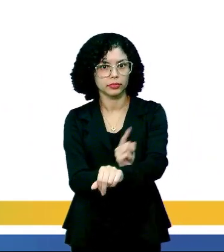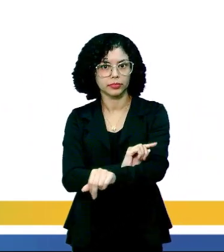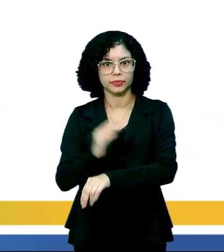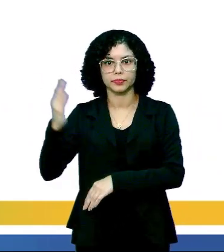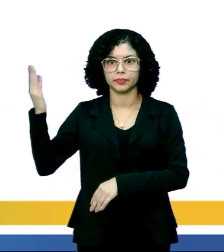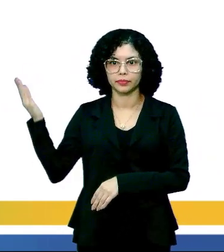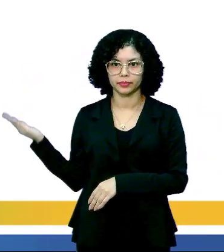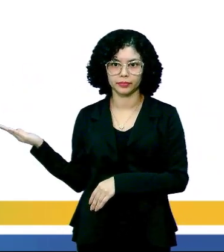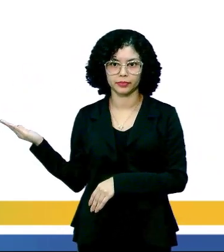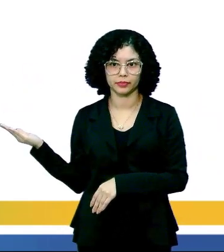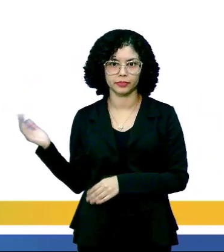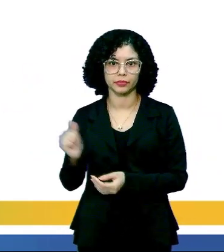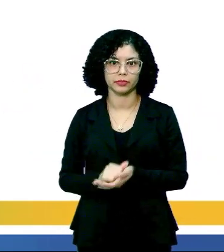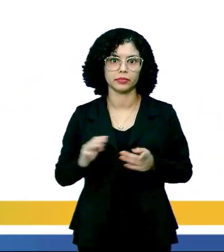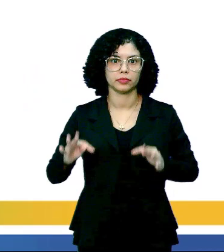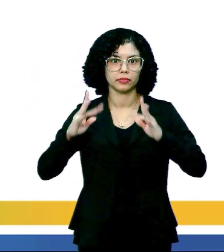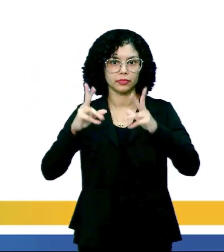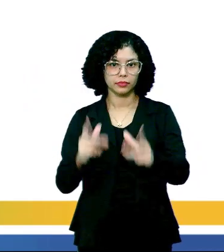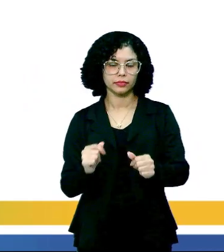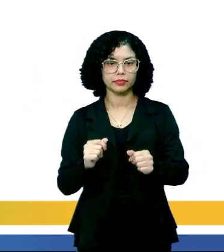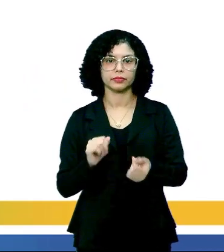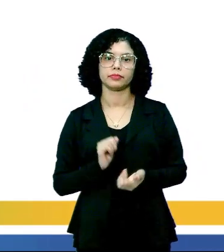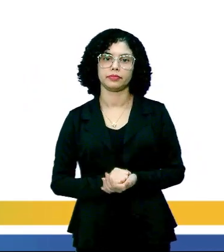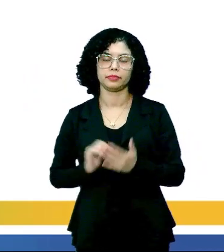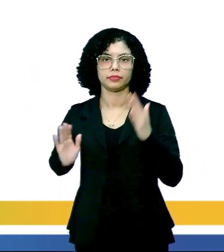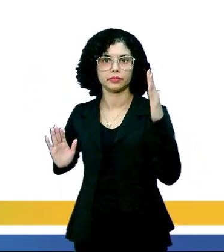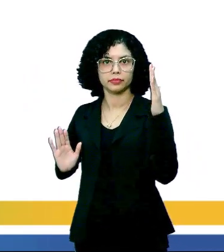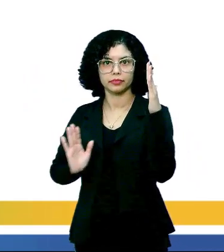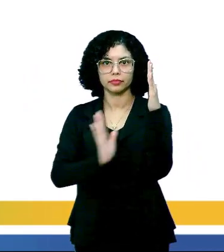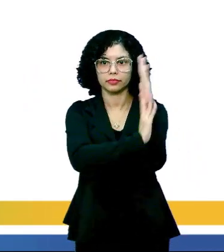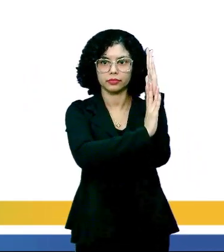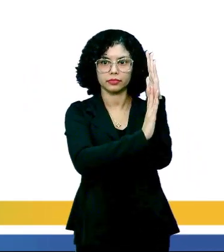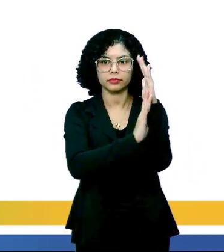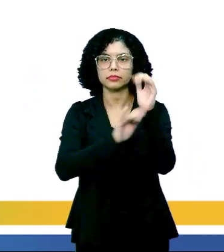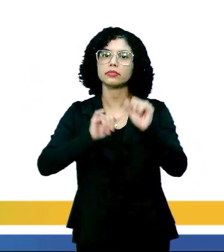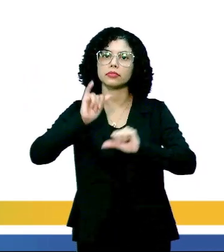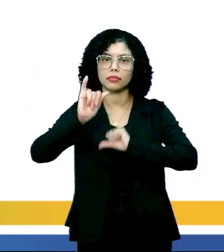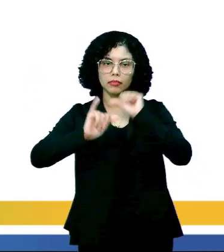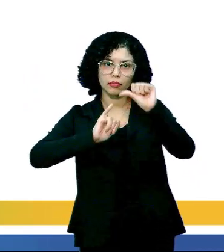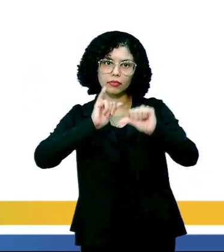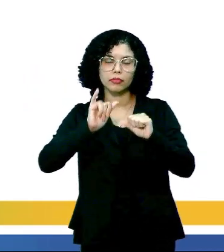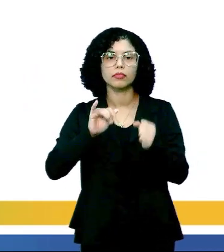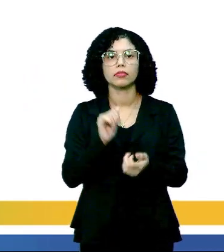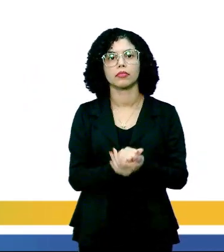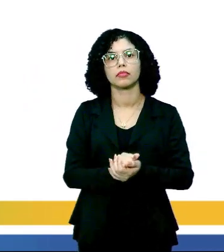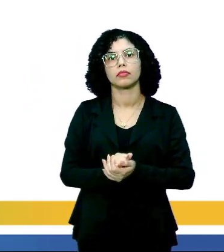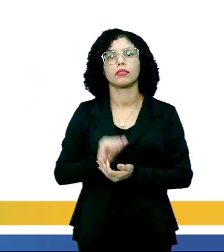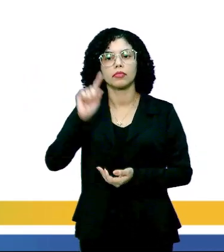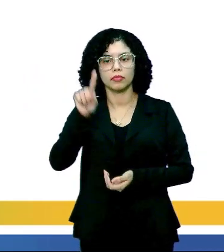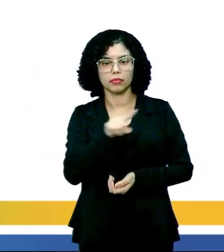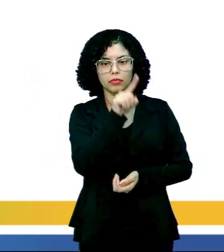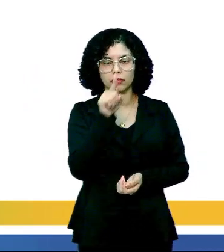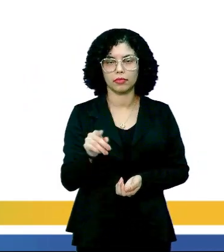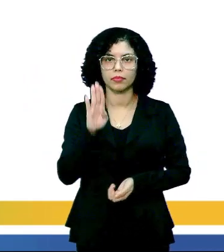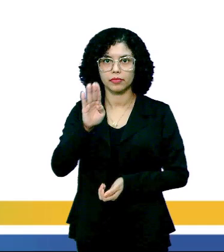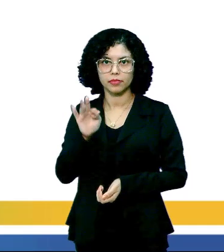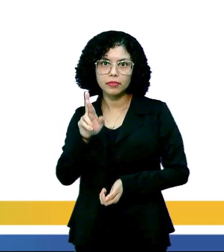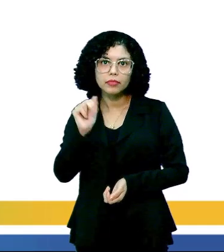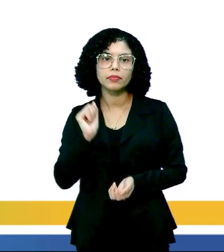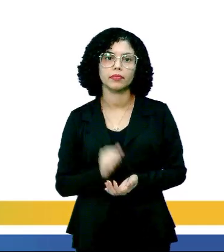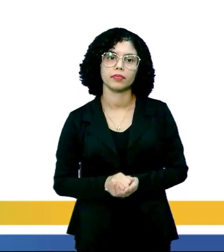penetração. Todos nós somos submetidos aí à radiação alfa e beta no nosso dia a dia, pelos raios